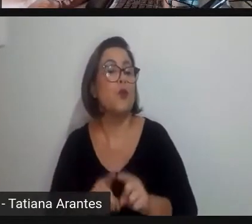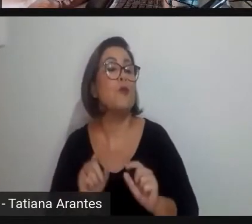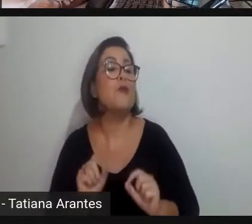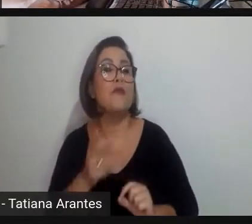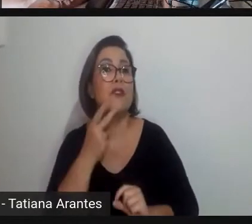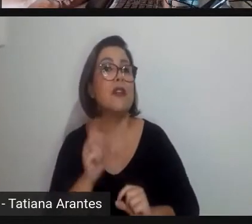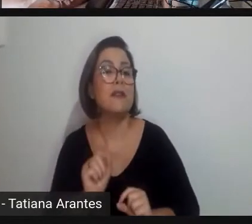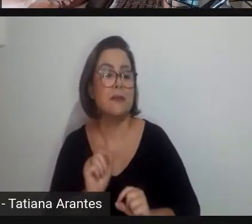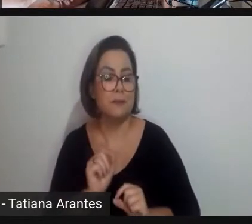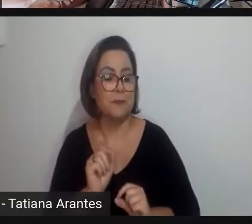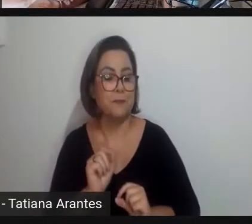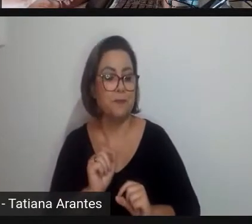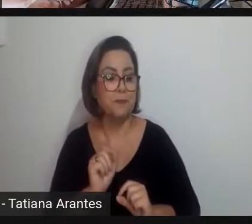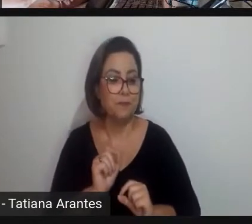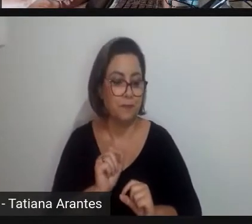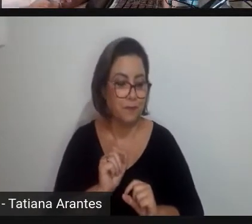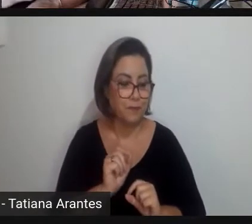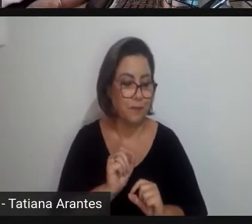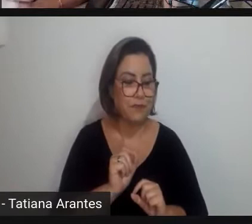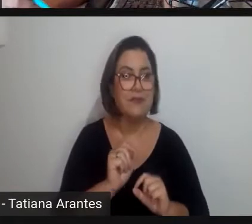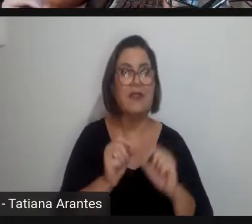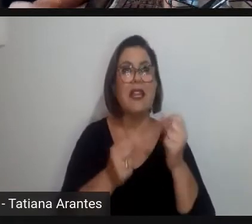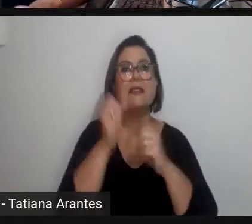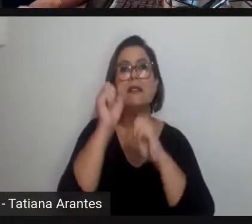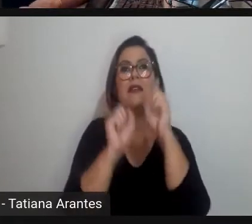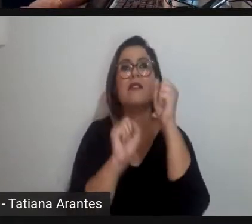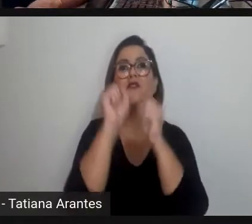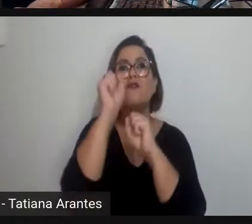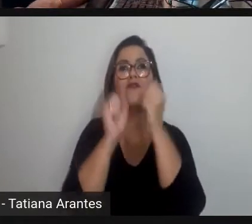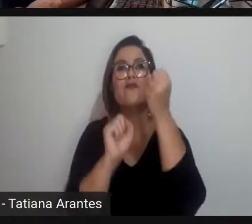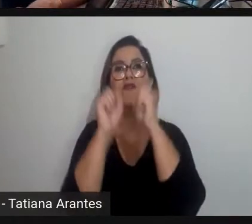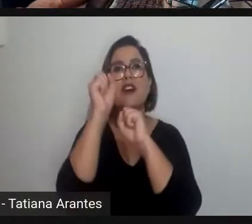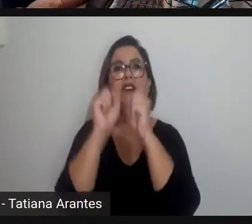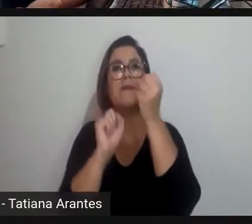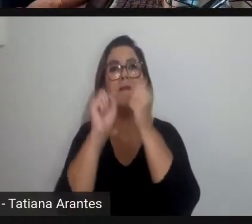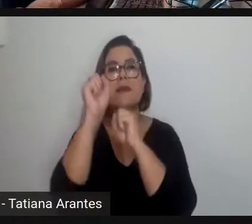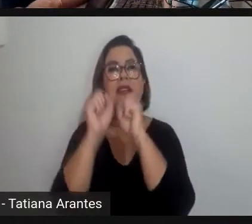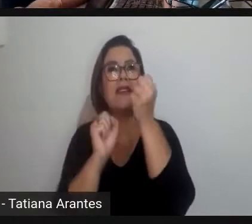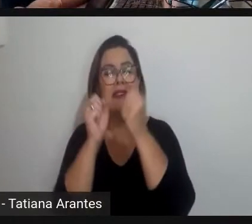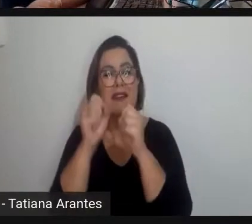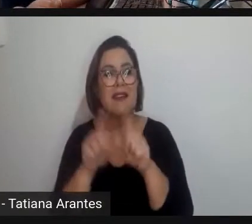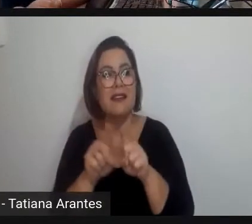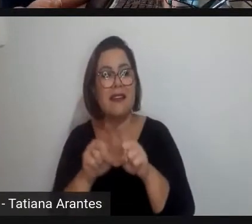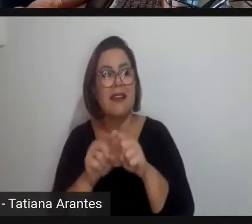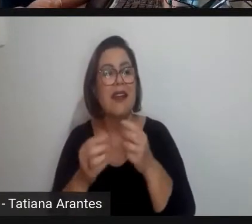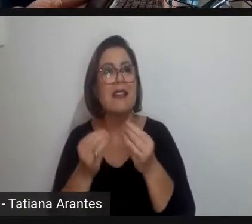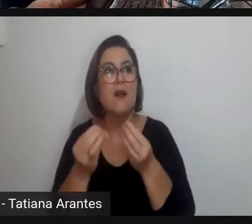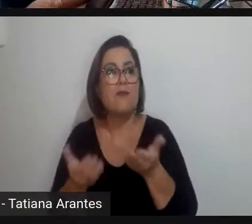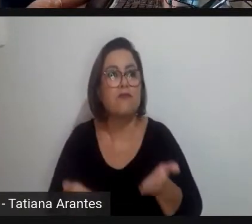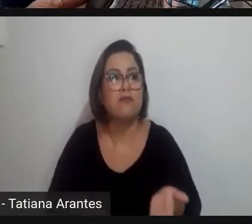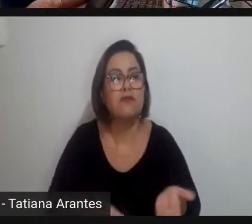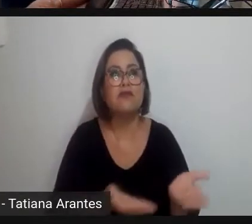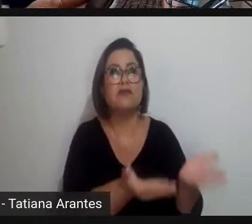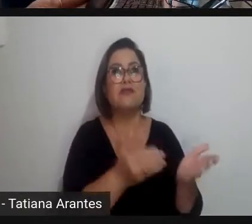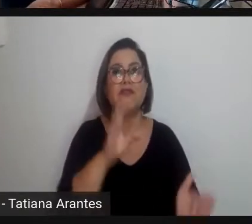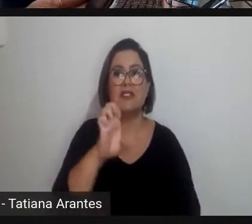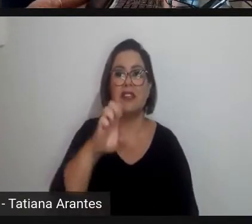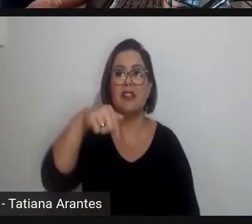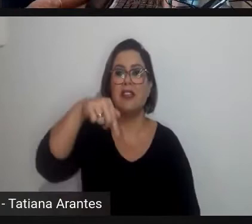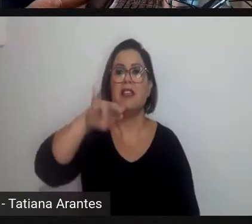como essa máquina, esse equipamento vai ser transportado. Vai ser transportado de uma vez